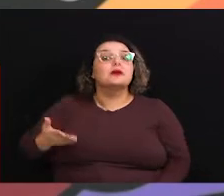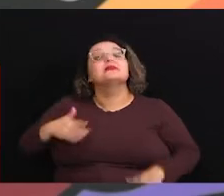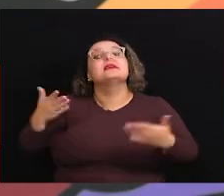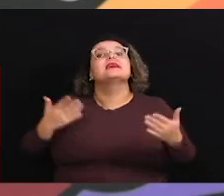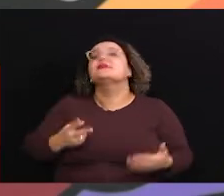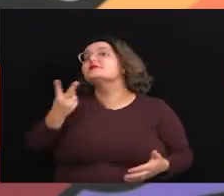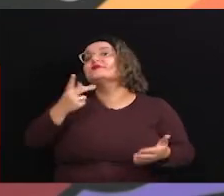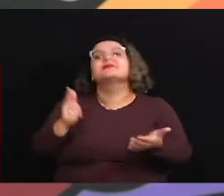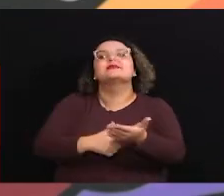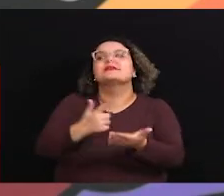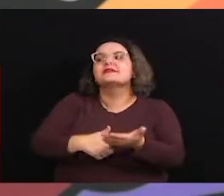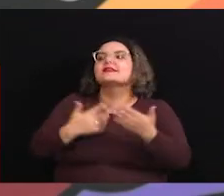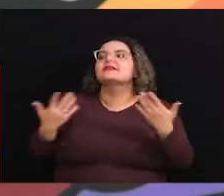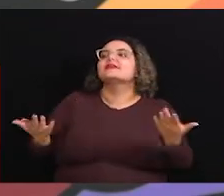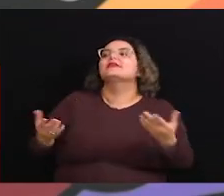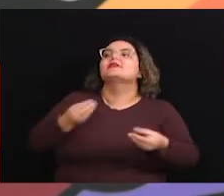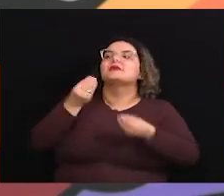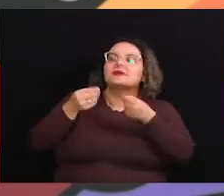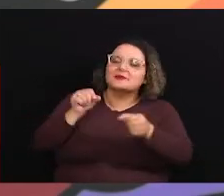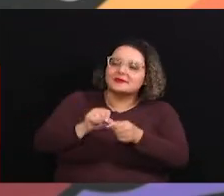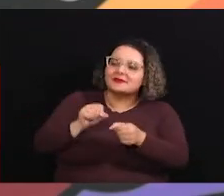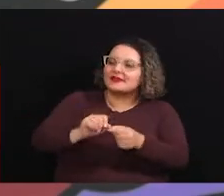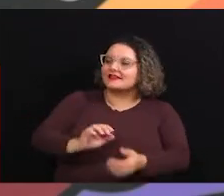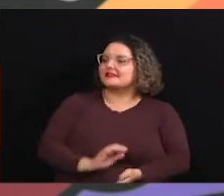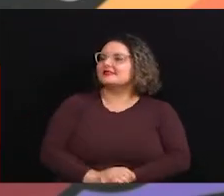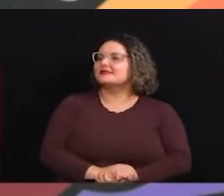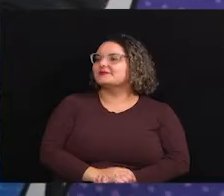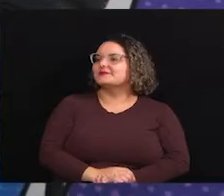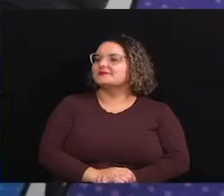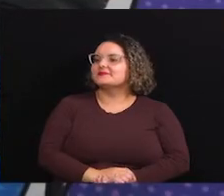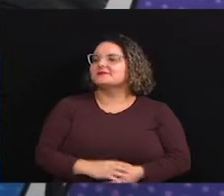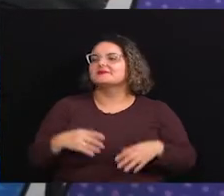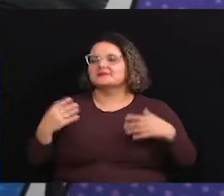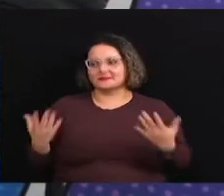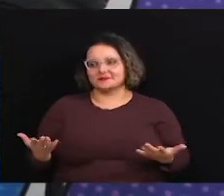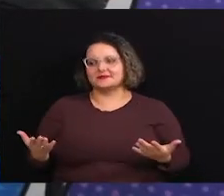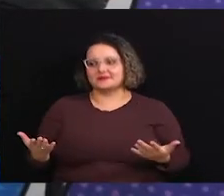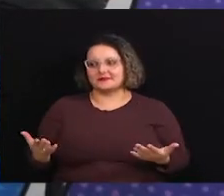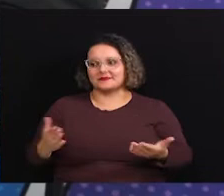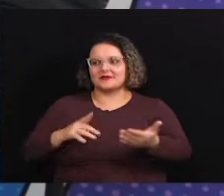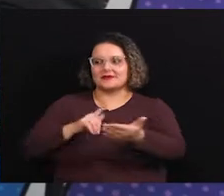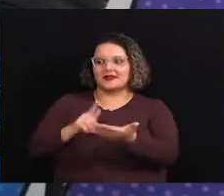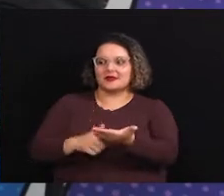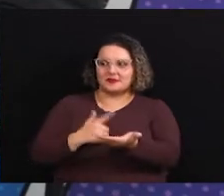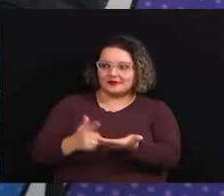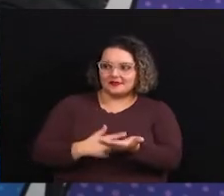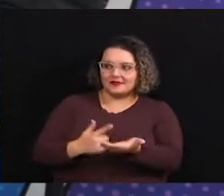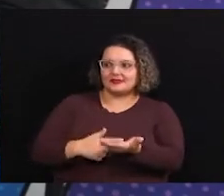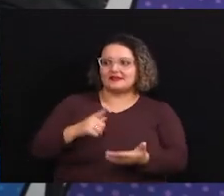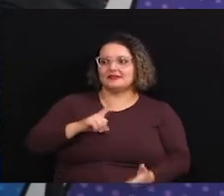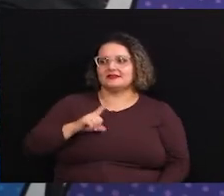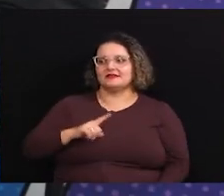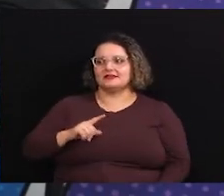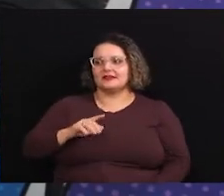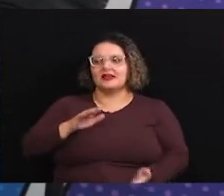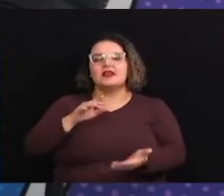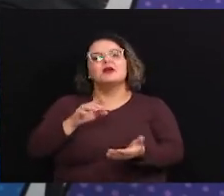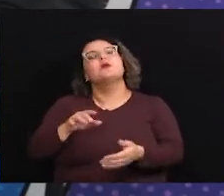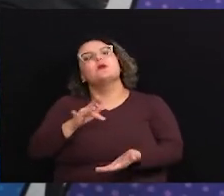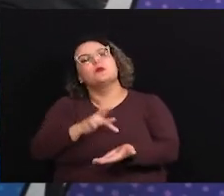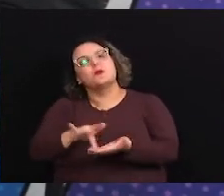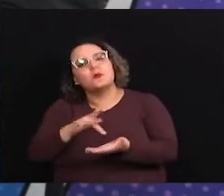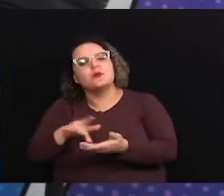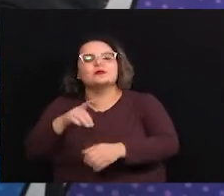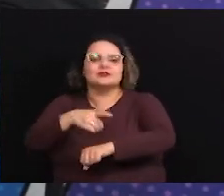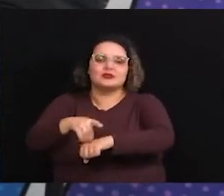sai? Sai logo! Kaluan, e aí, como é que faz? Bom, o Bairro dos Corvos Elétricos tem o livro físico e o